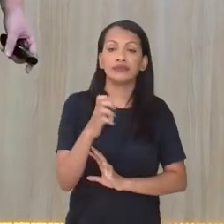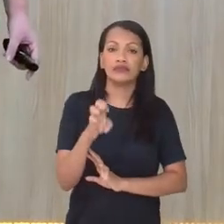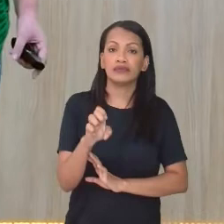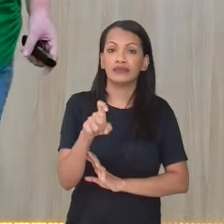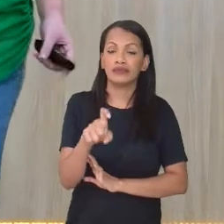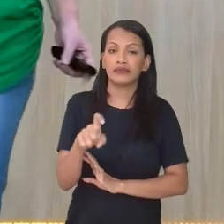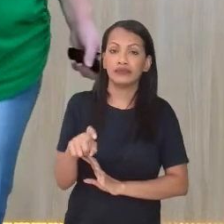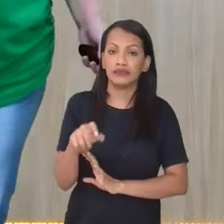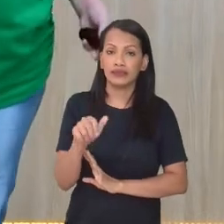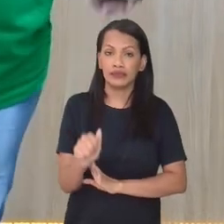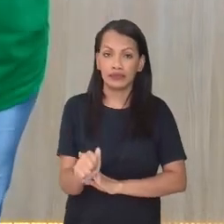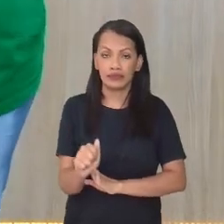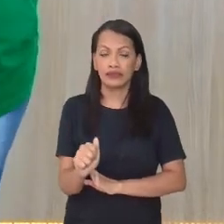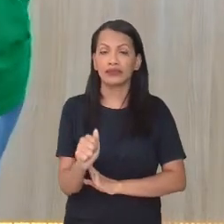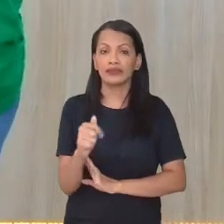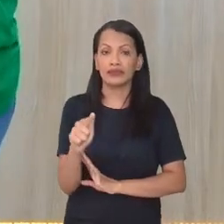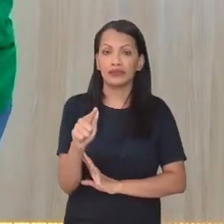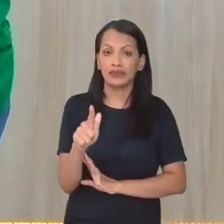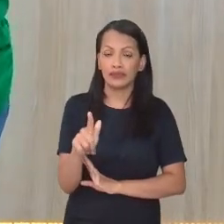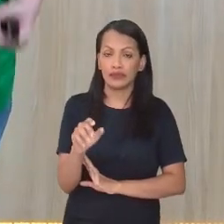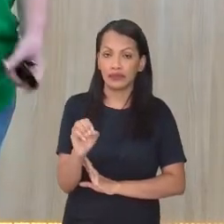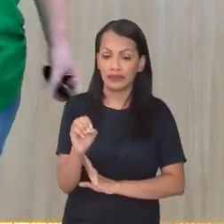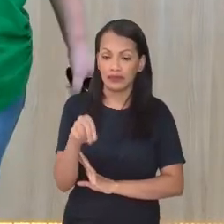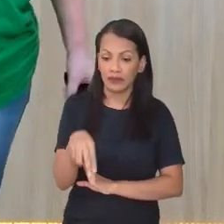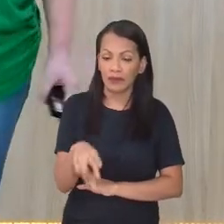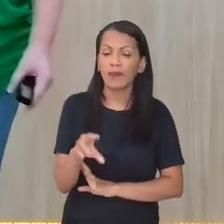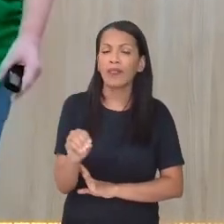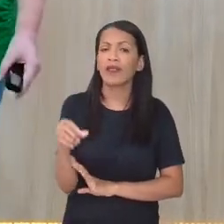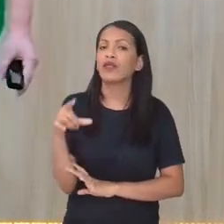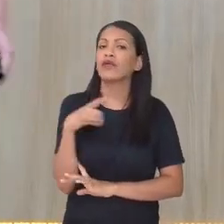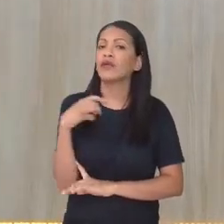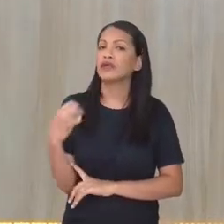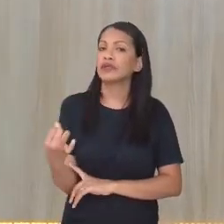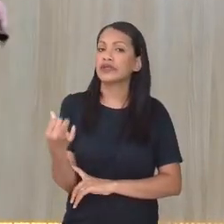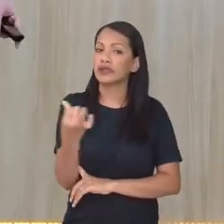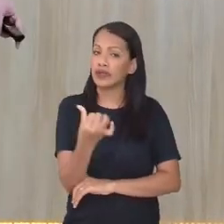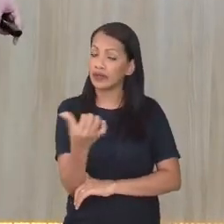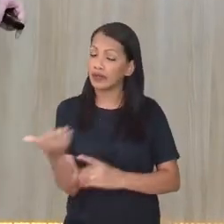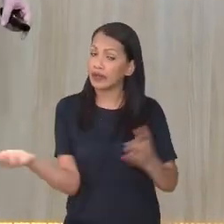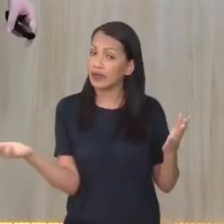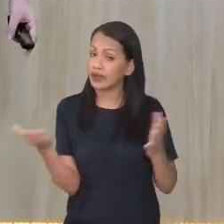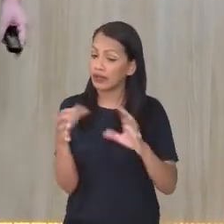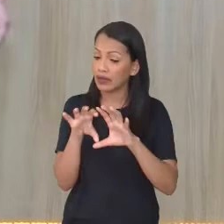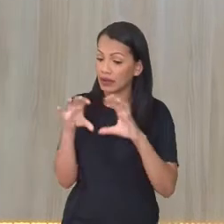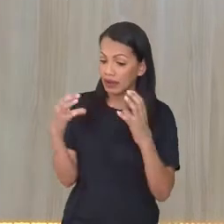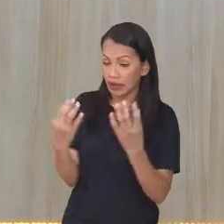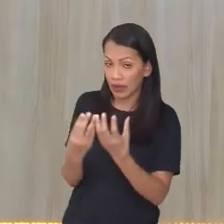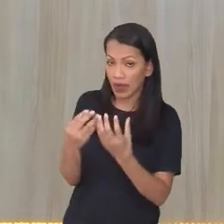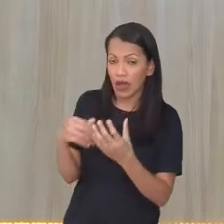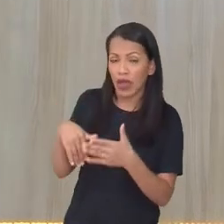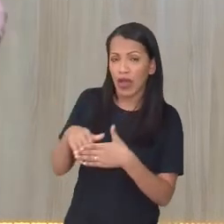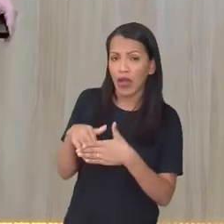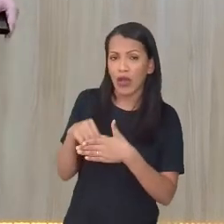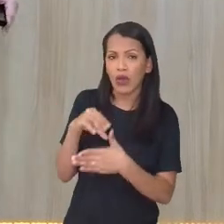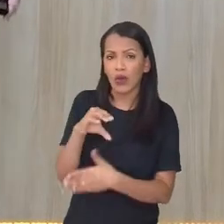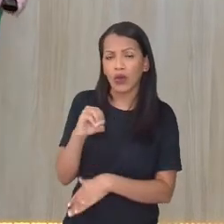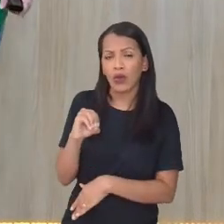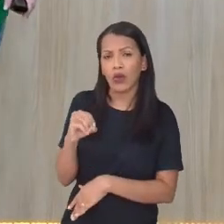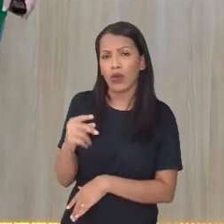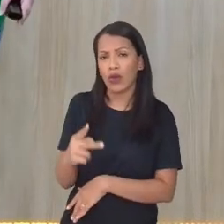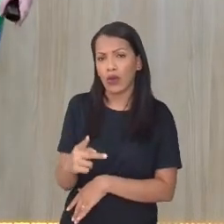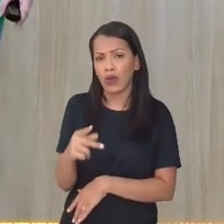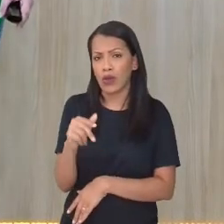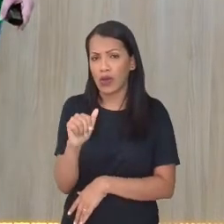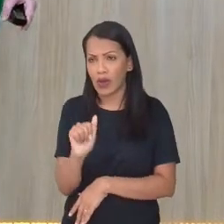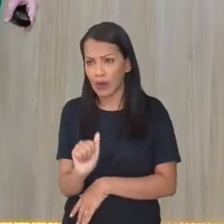sabe? Quem sabe se a gente não traz o hexa, né? Esse ano a Copa é lá no Catar. E não foi no